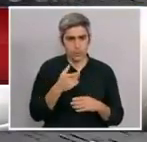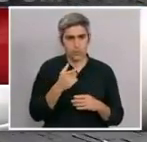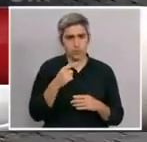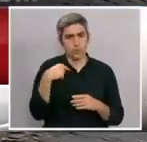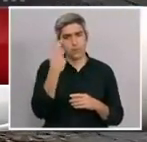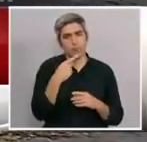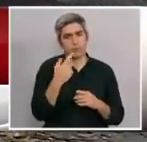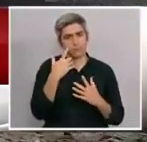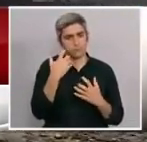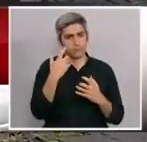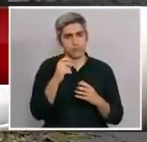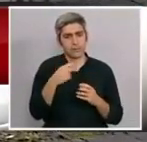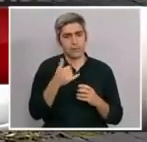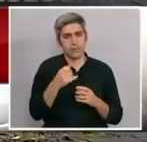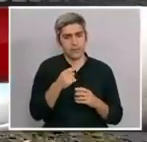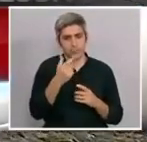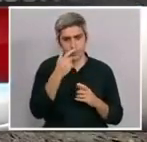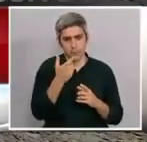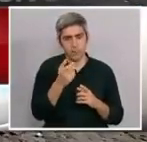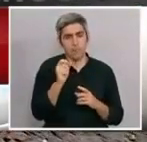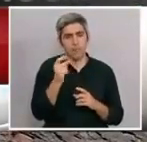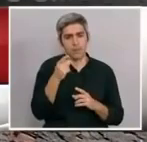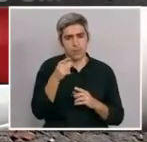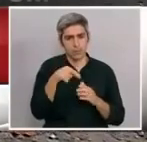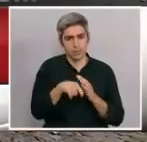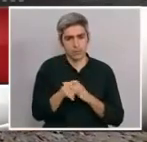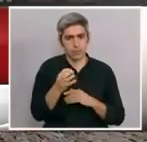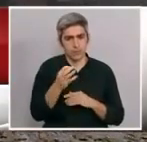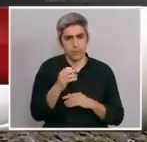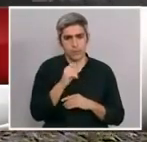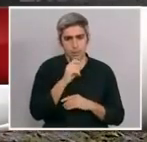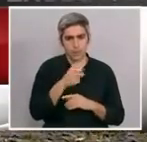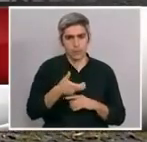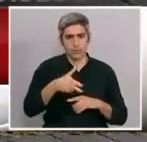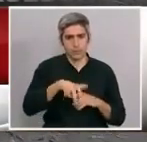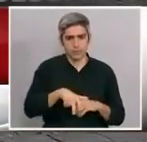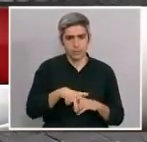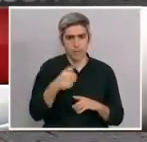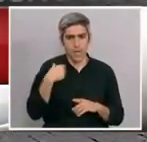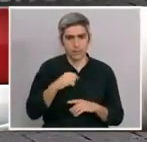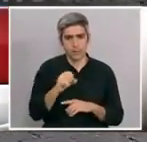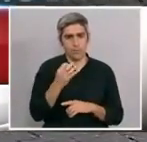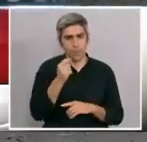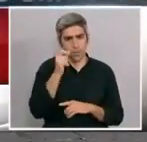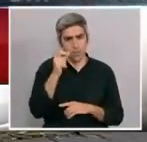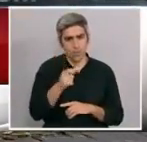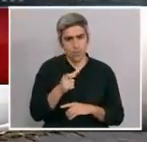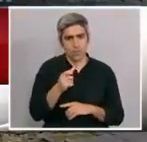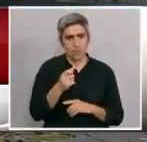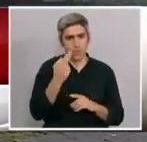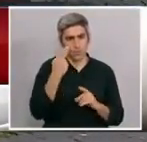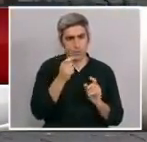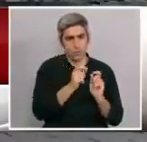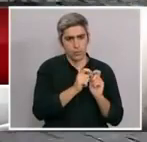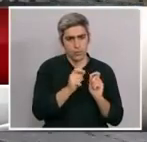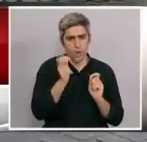XX. A verdade é que é a primeira vez que Rosália pode sentar-se na casa onde o homem que durante